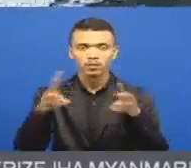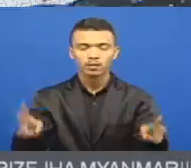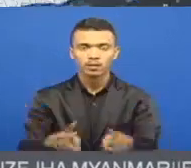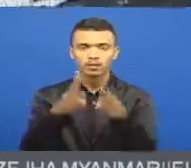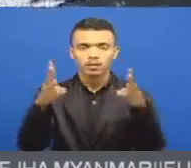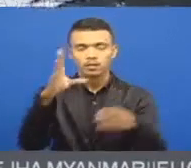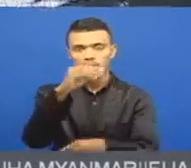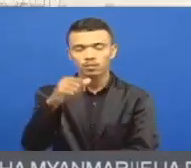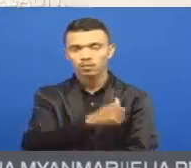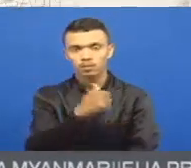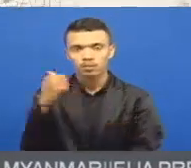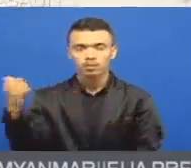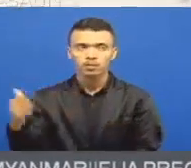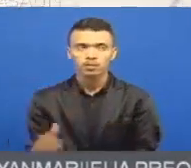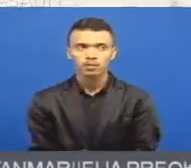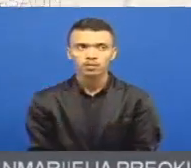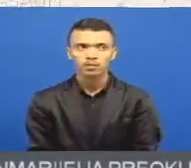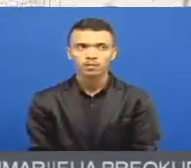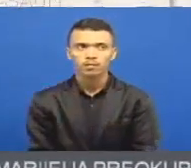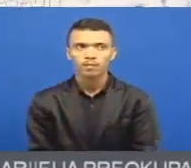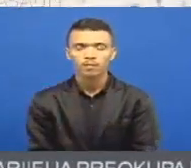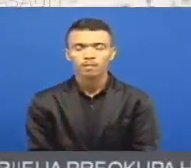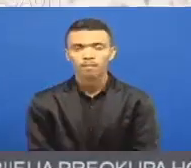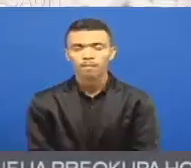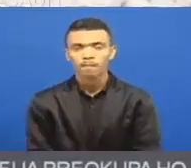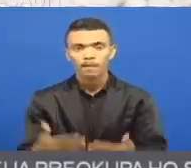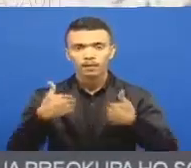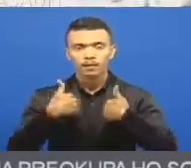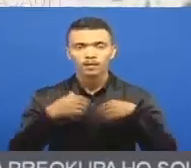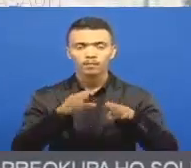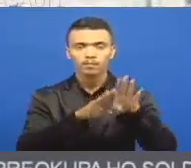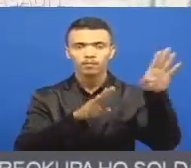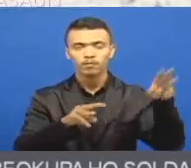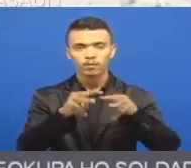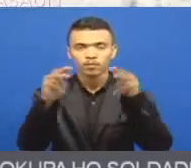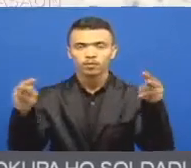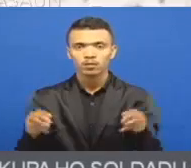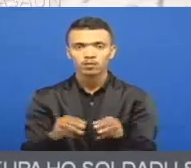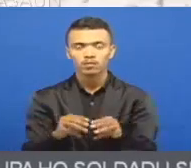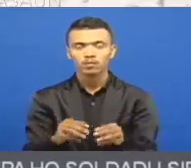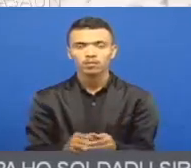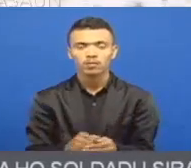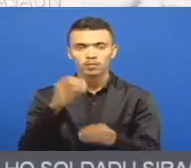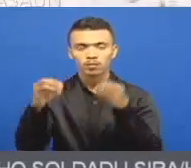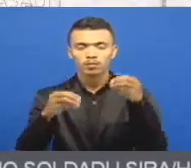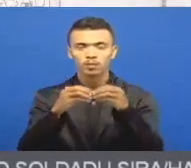no selutan. Iha aldia área remotas, aminha preocupação maka konoba aminha